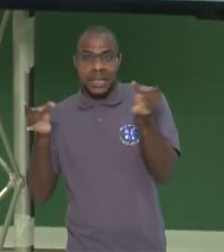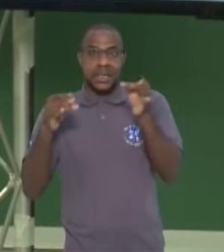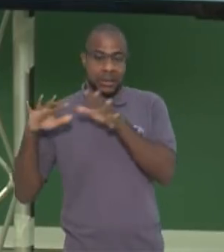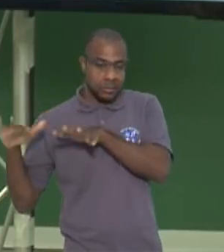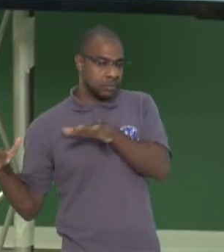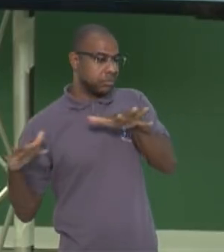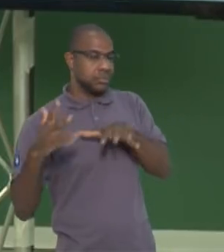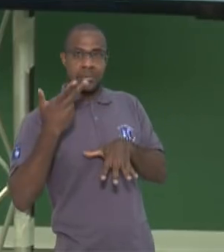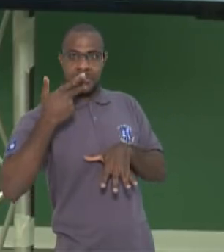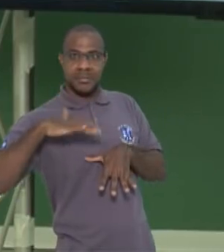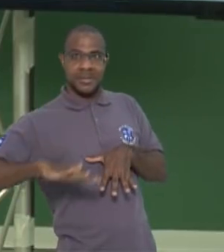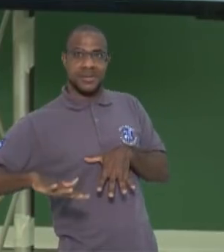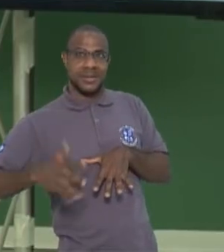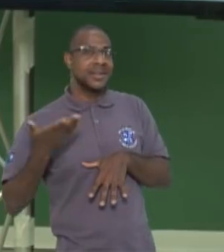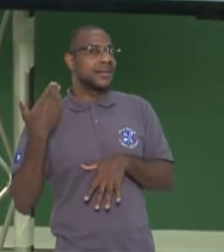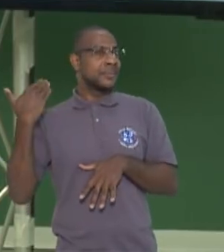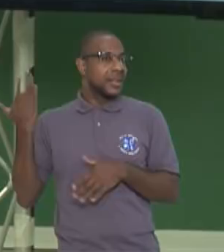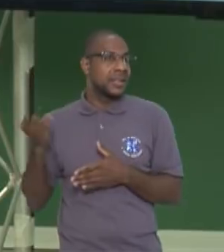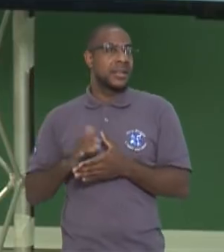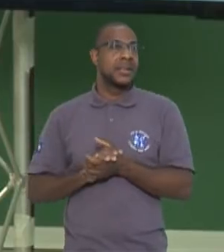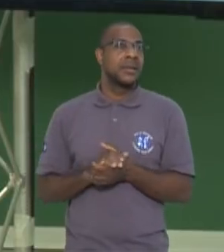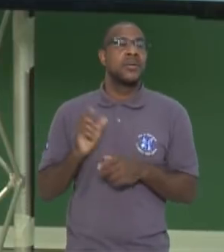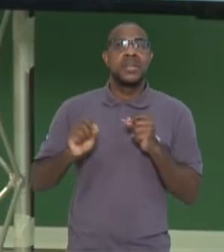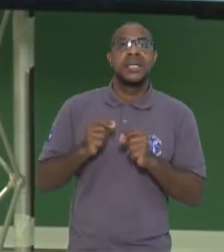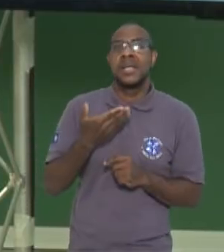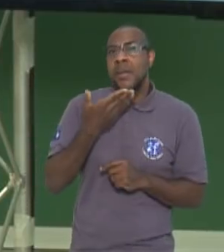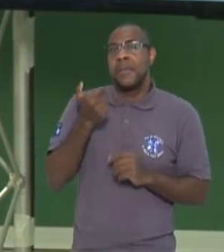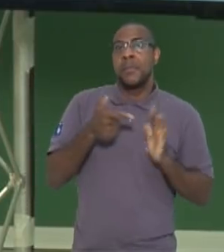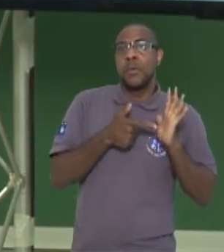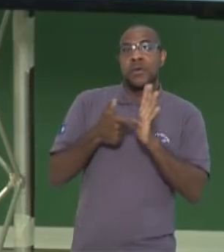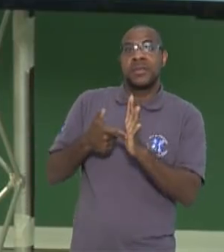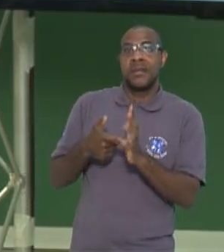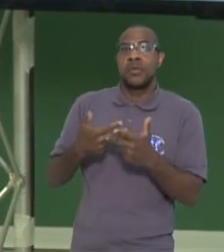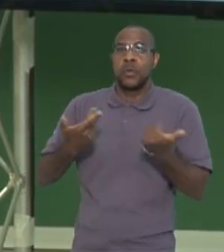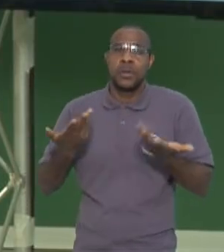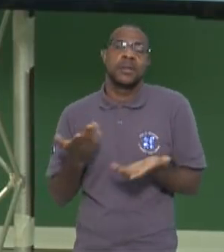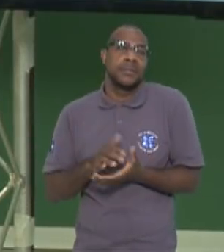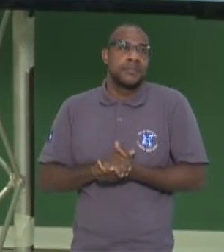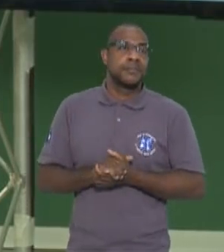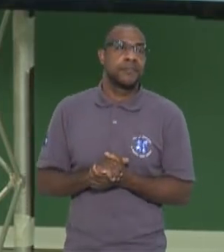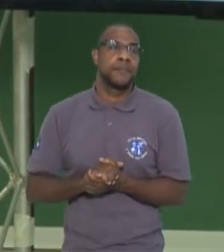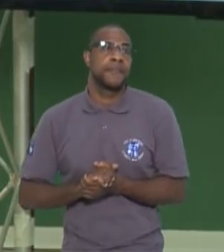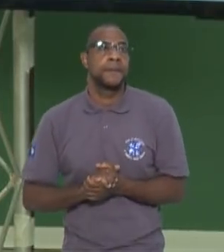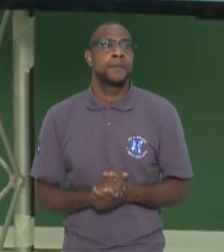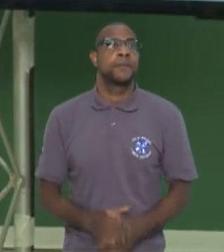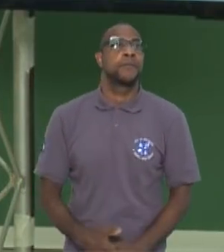as pessoas já têm, que é o que há de melhor, né? Que são as lembranças relacionadas à infância.